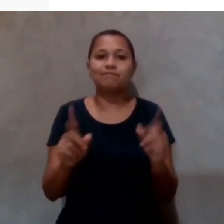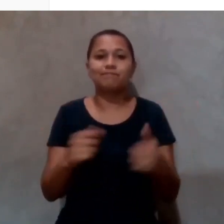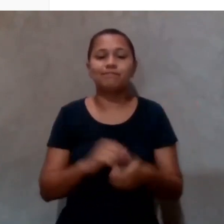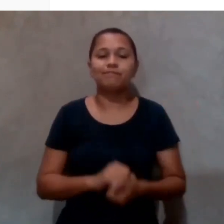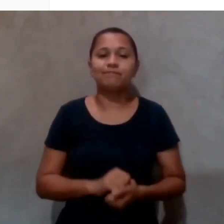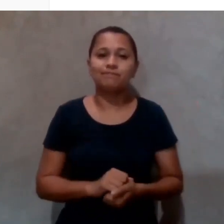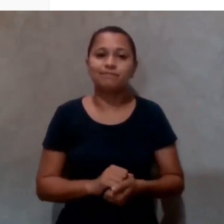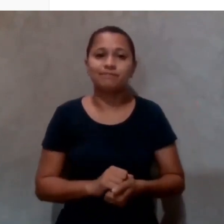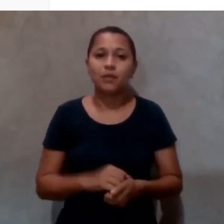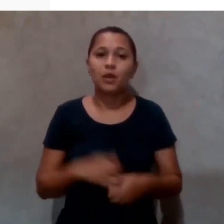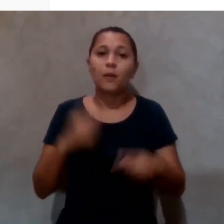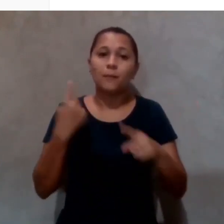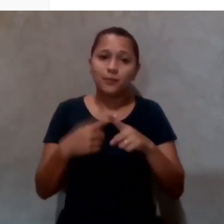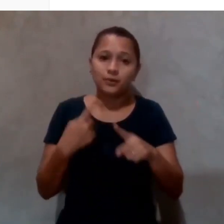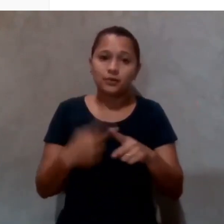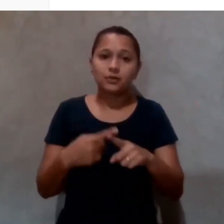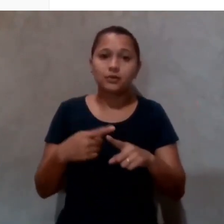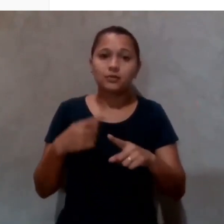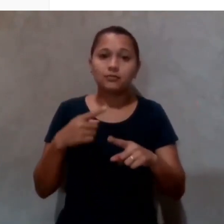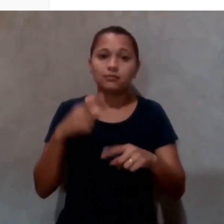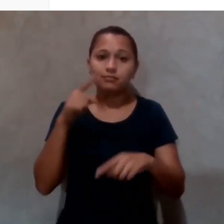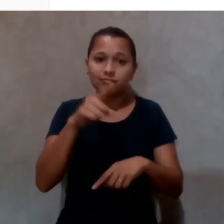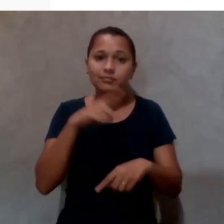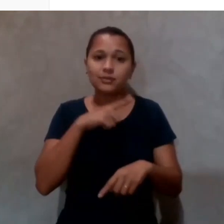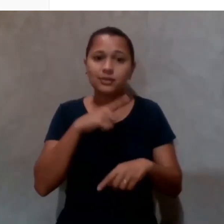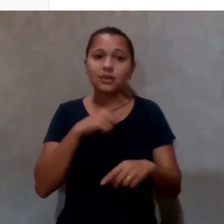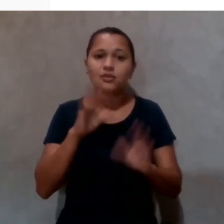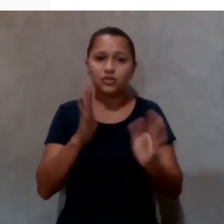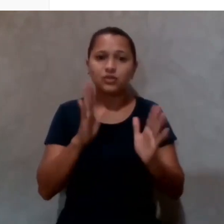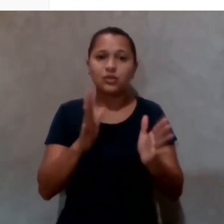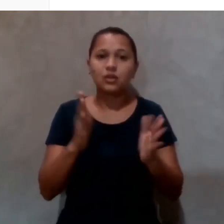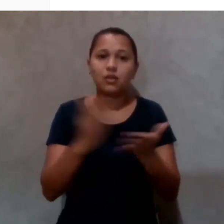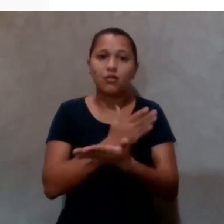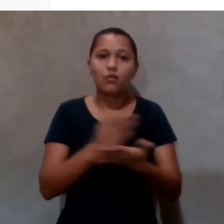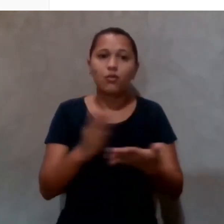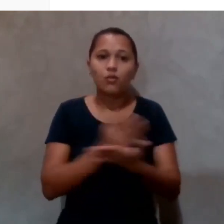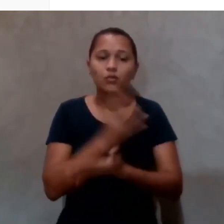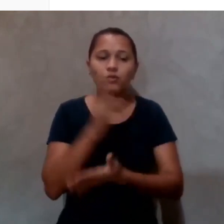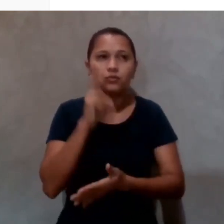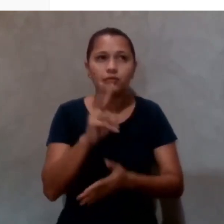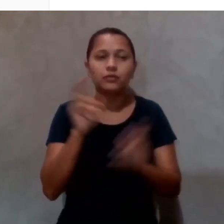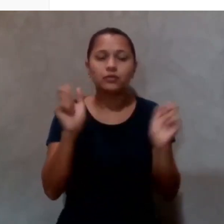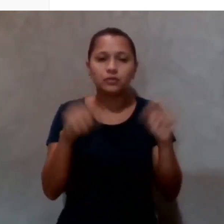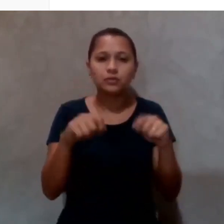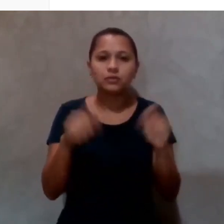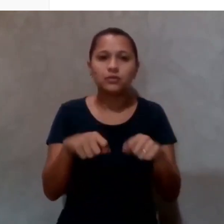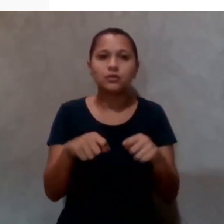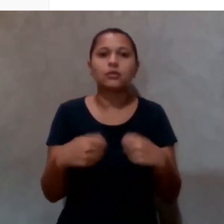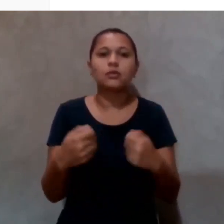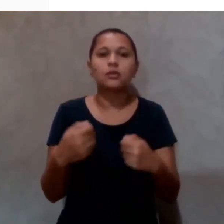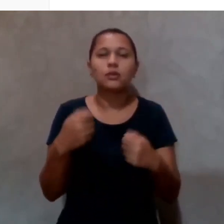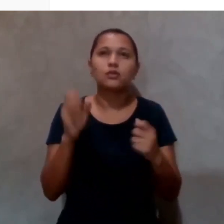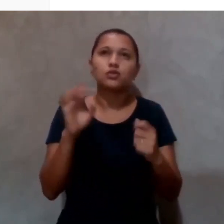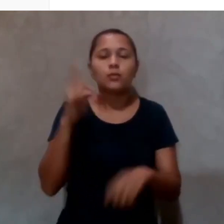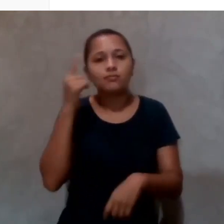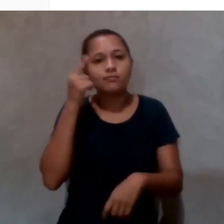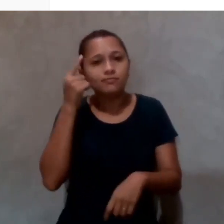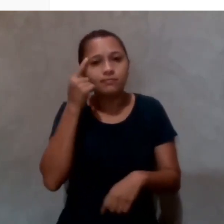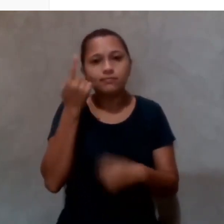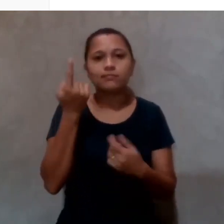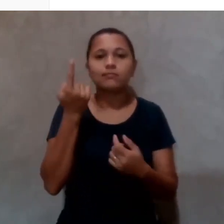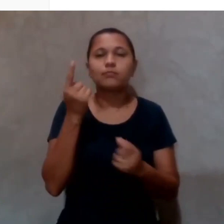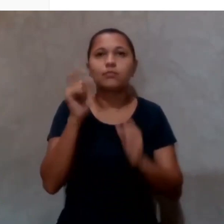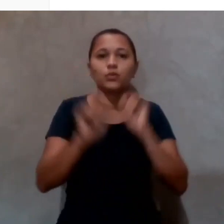probabilidades, nós vamos utilizar um raciocínio que nós chamamos de multiplicação de probabilidades. E o